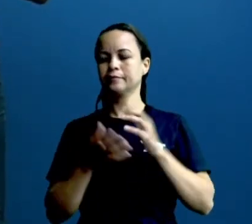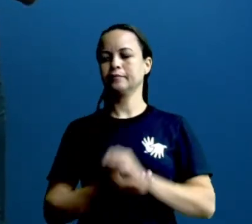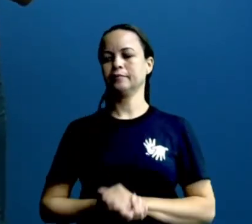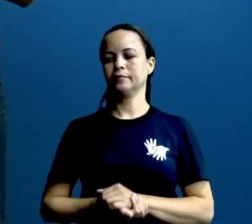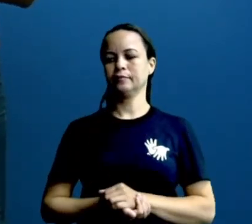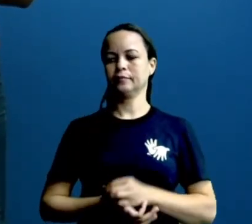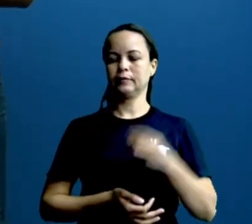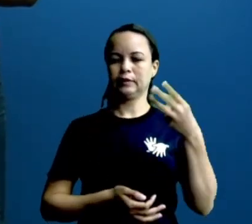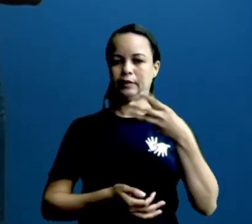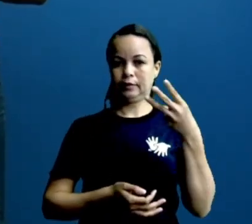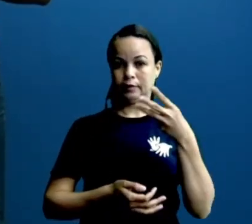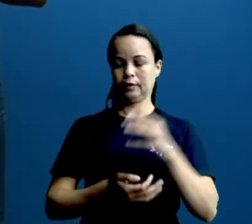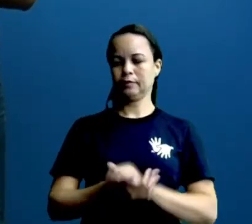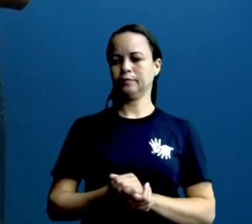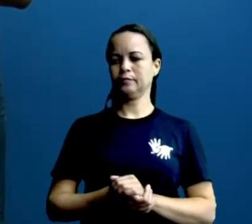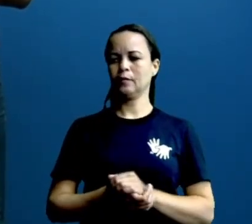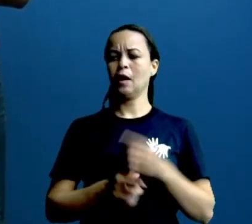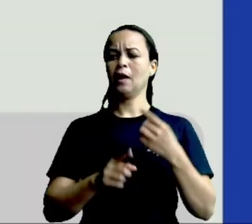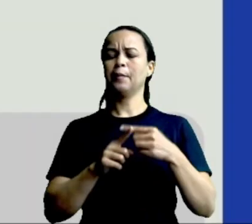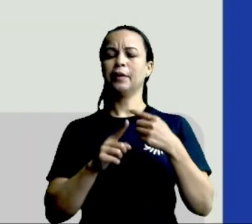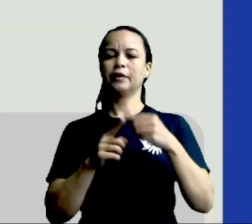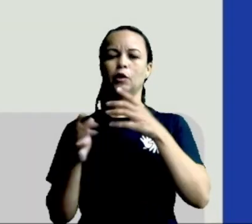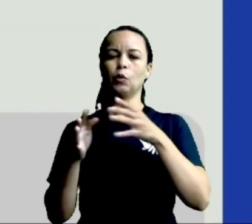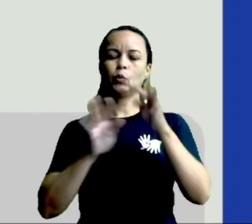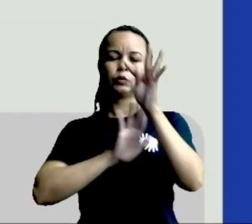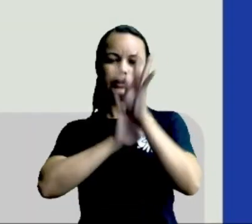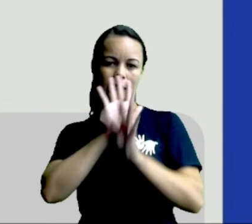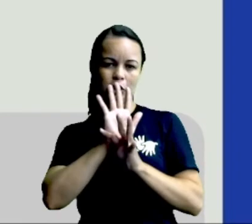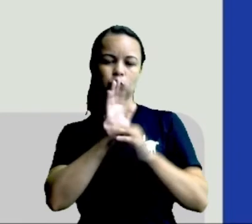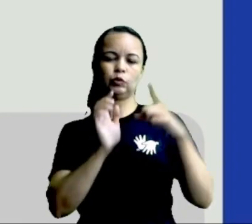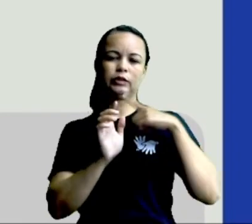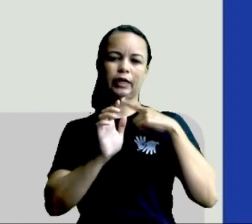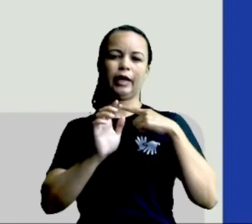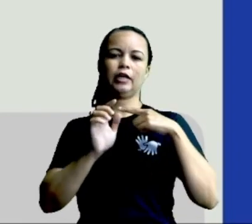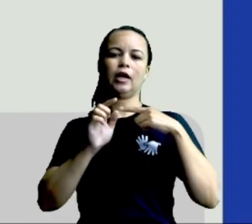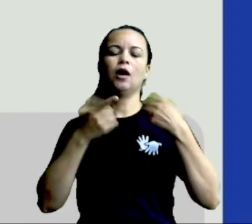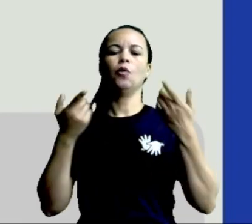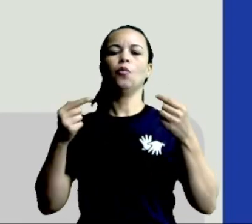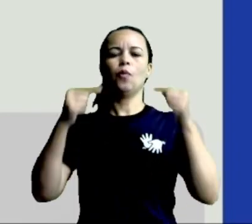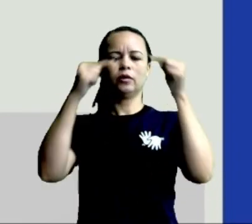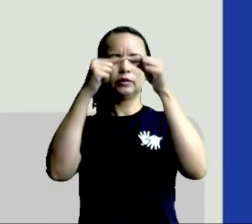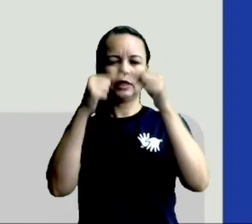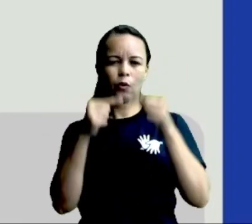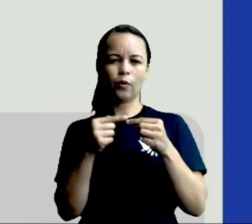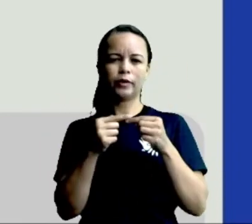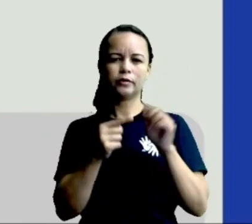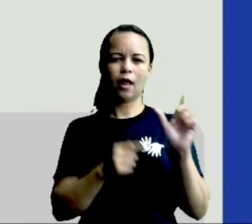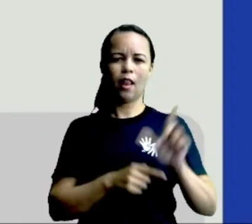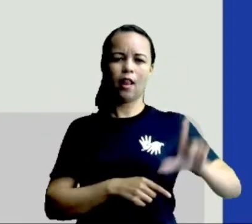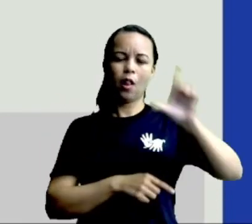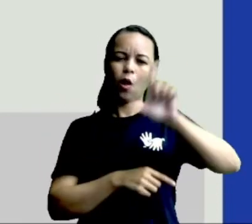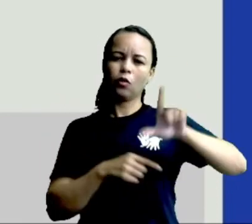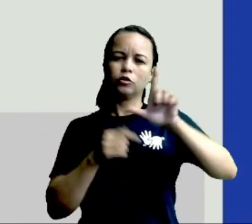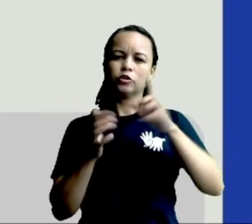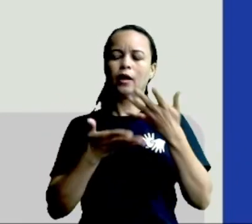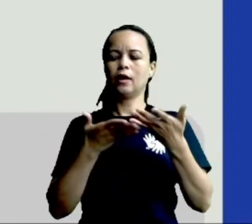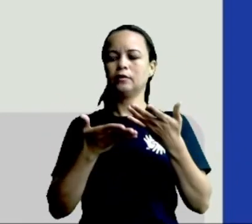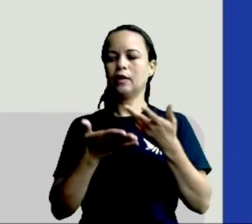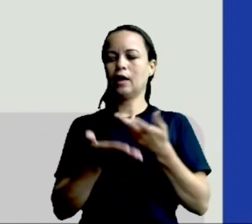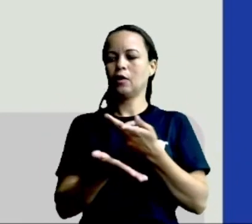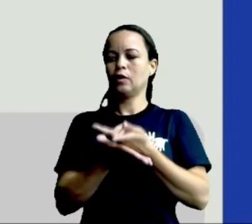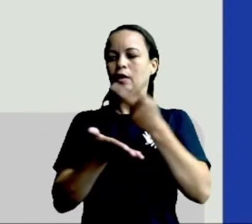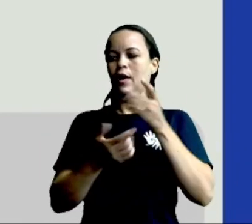terceira, para que um texto tenha uma sequência lógica, o que deve apresentar? Então chegou o momento de você aí em